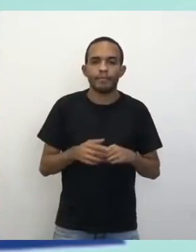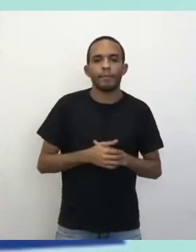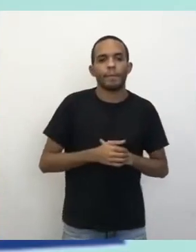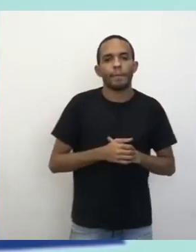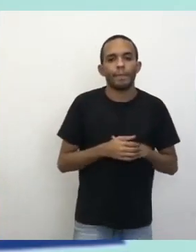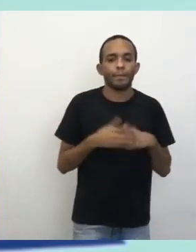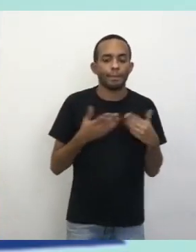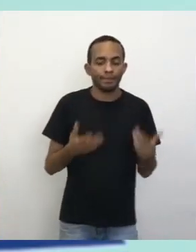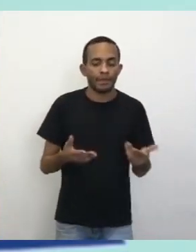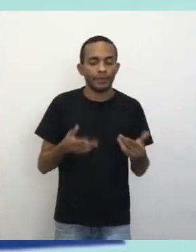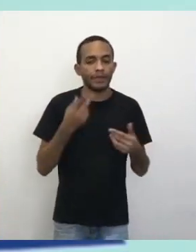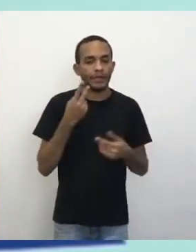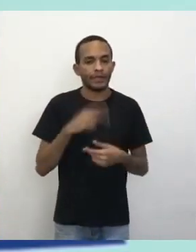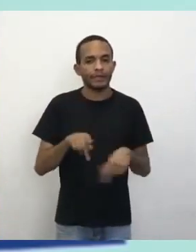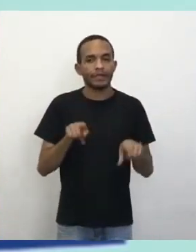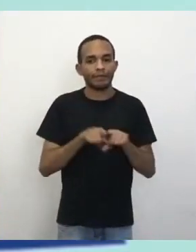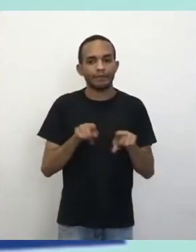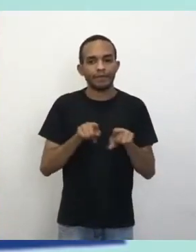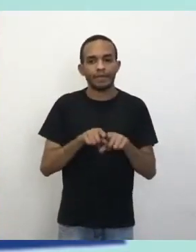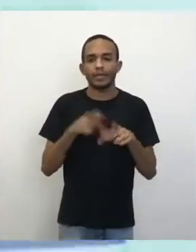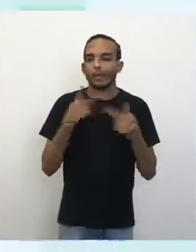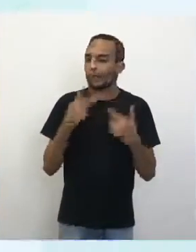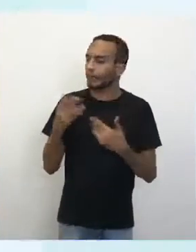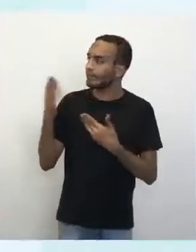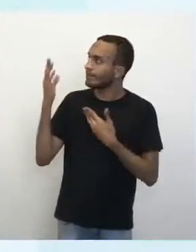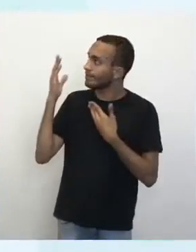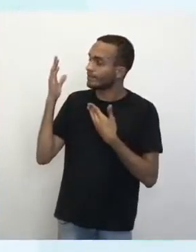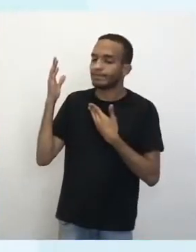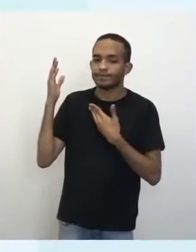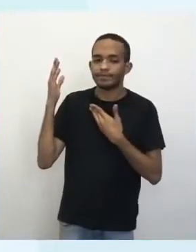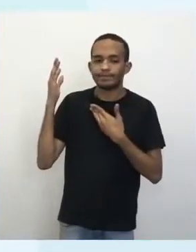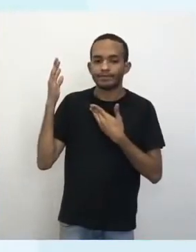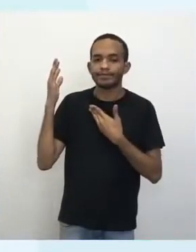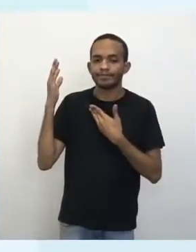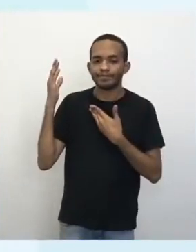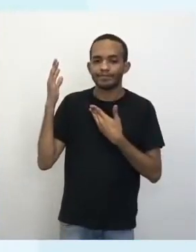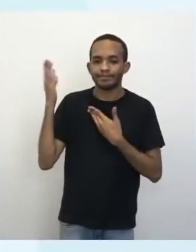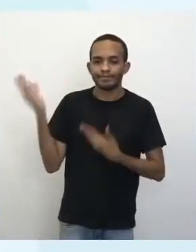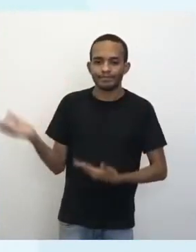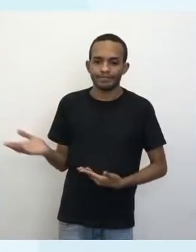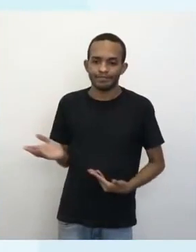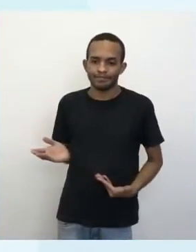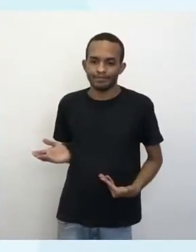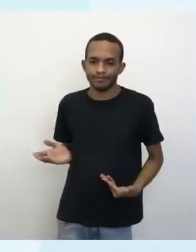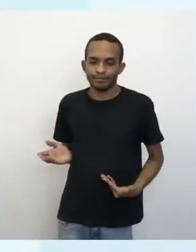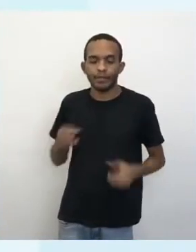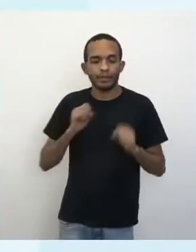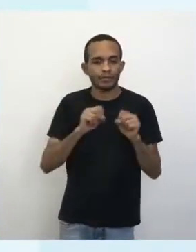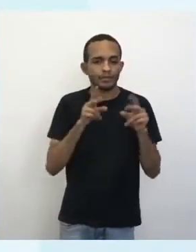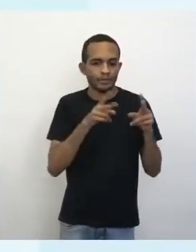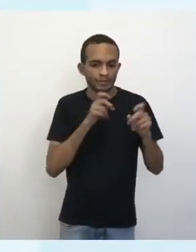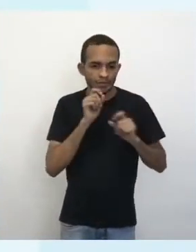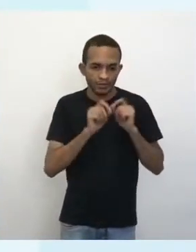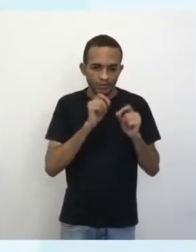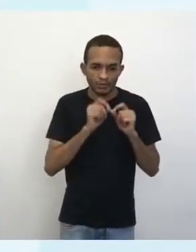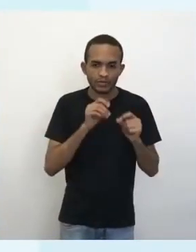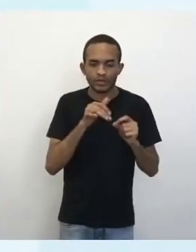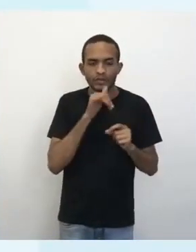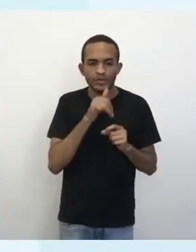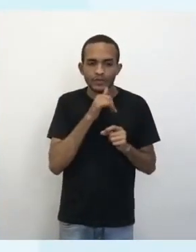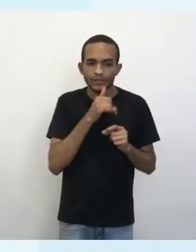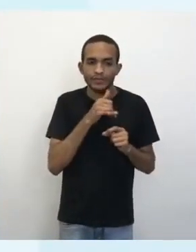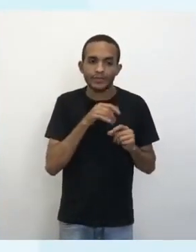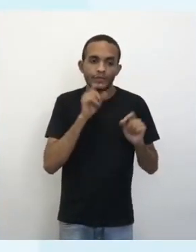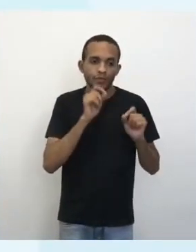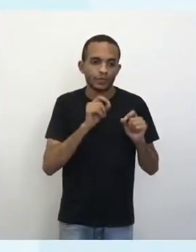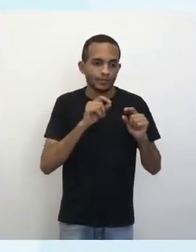quadrada. Exatamente essa que está no slide. Então, no slide, a gente pode observar. As faces,